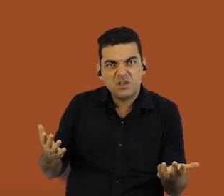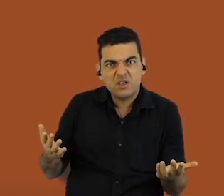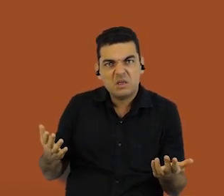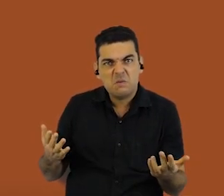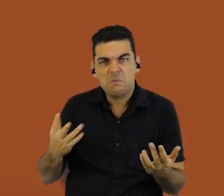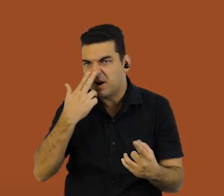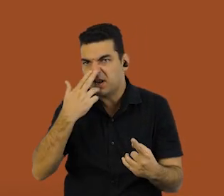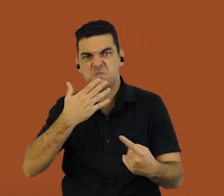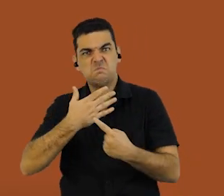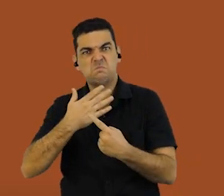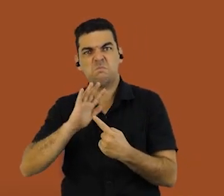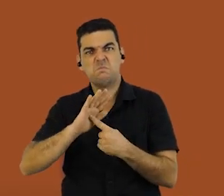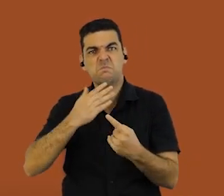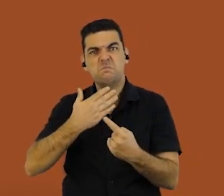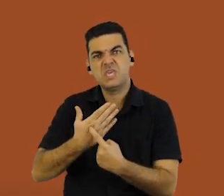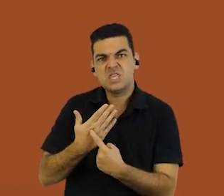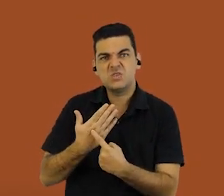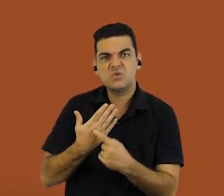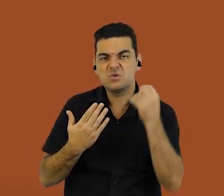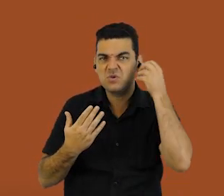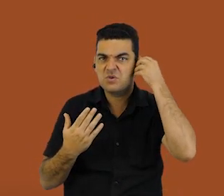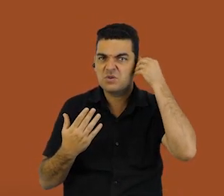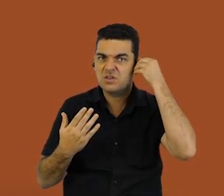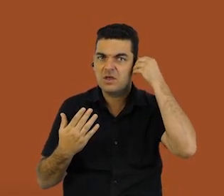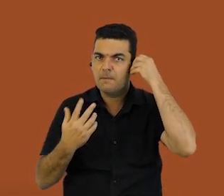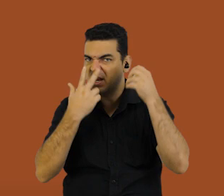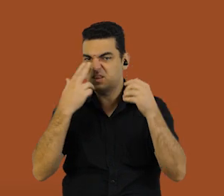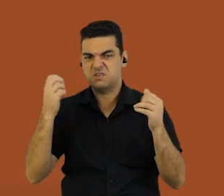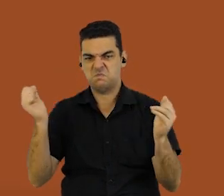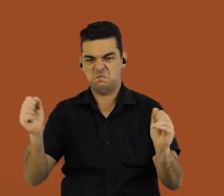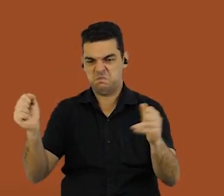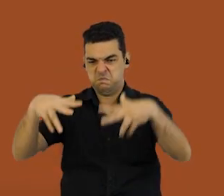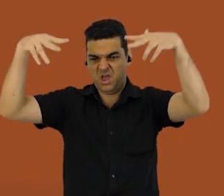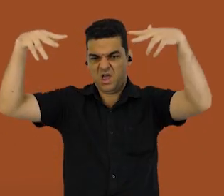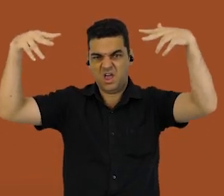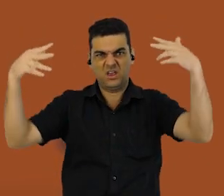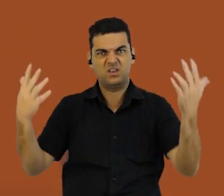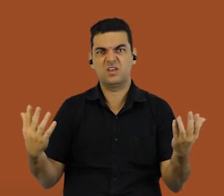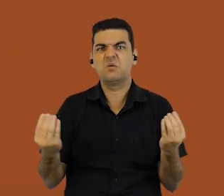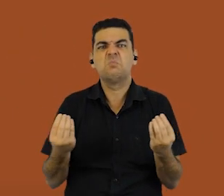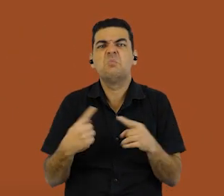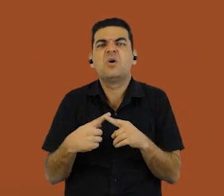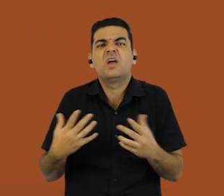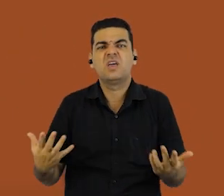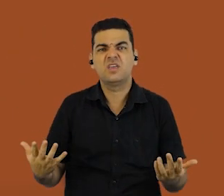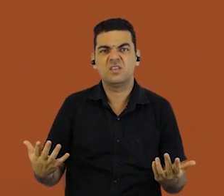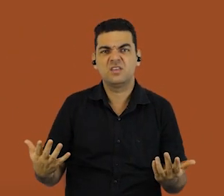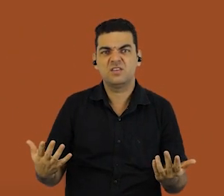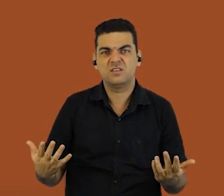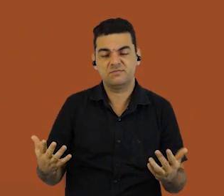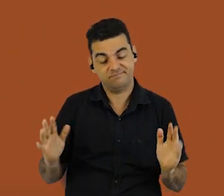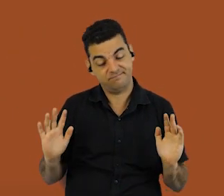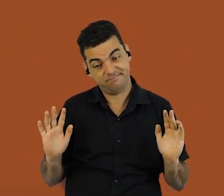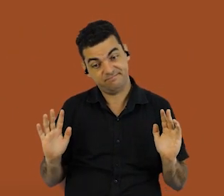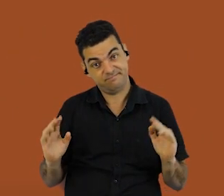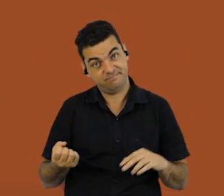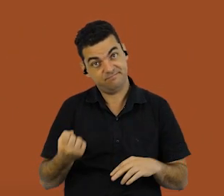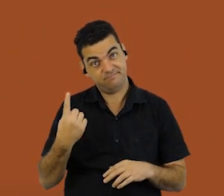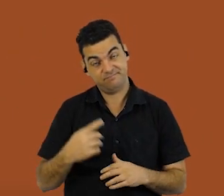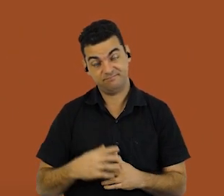como mitos, feitiços ou coisas afins, né? Então, fazer